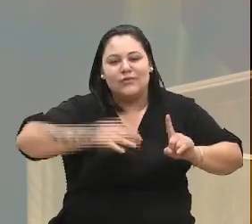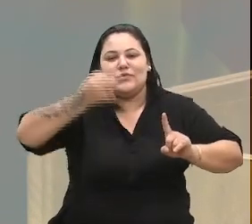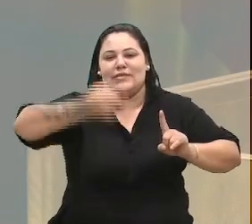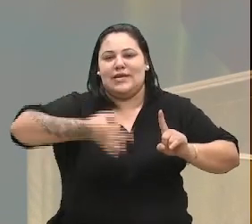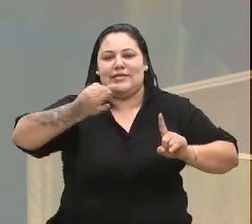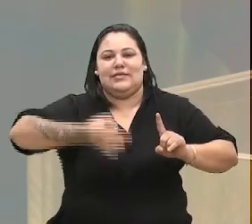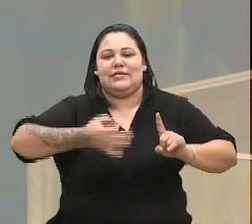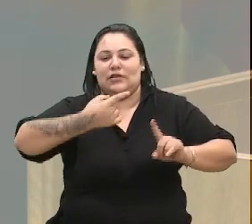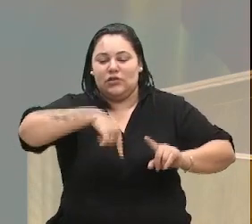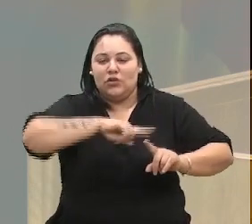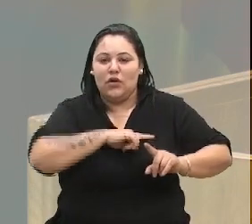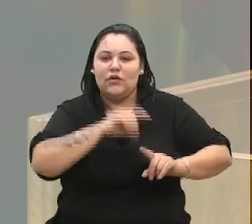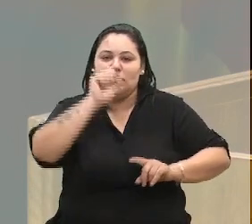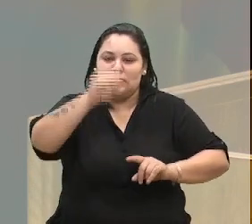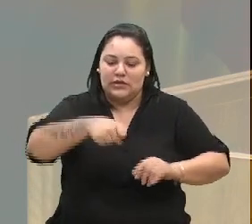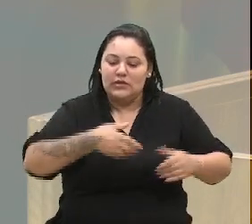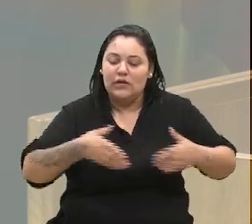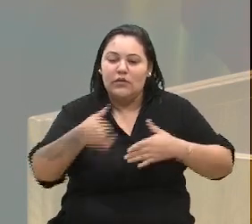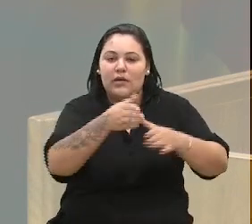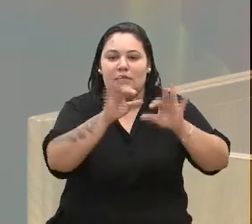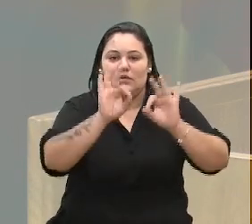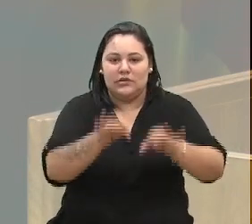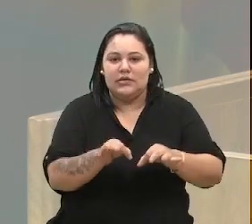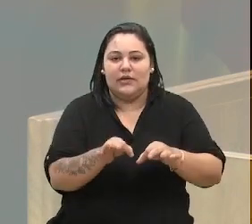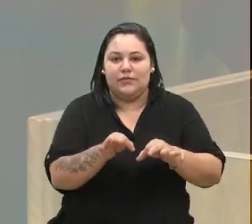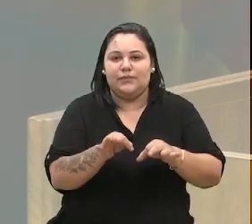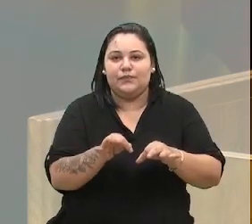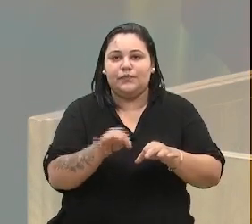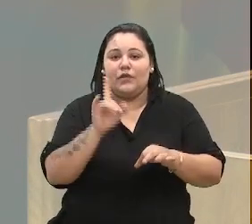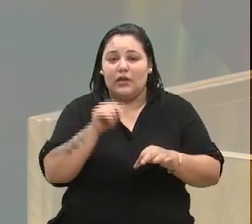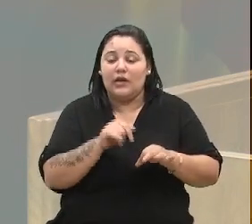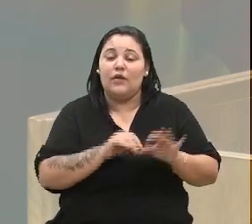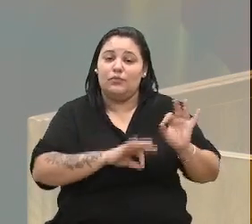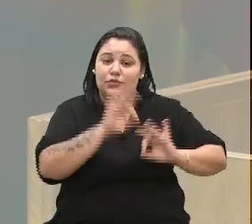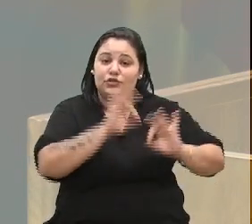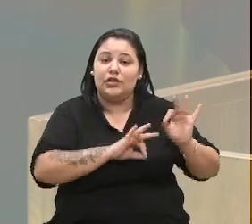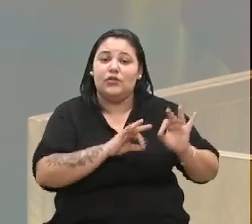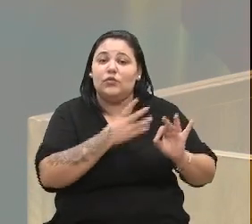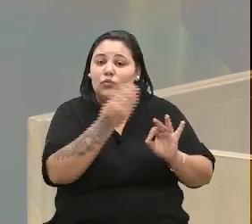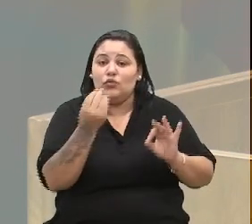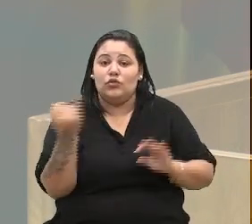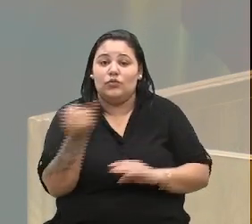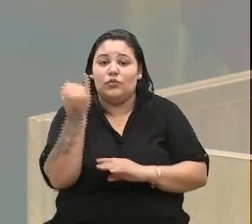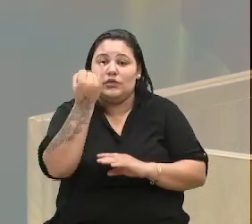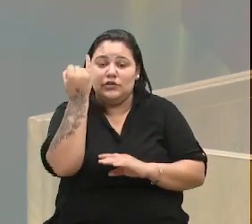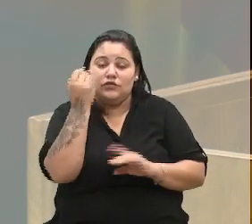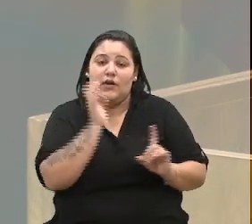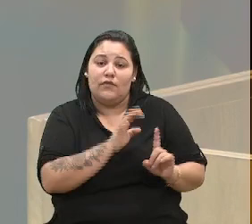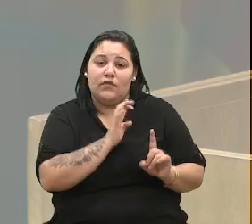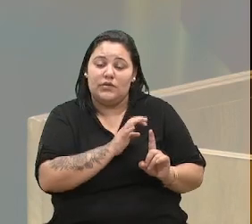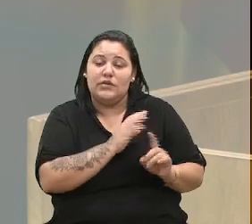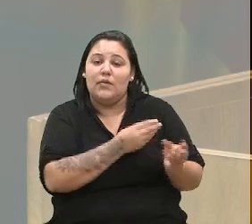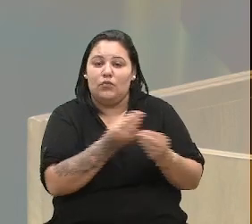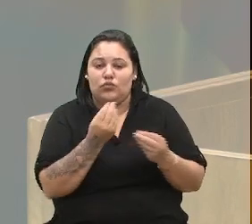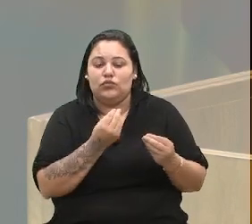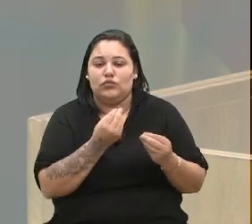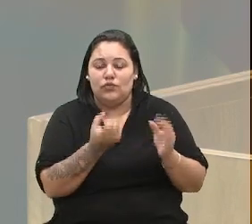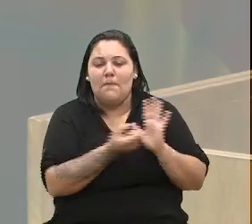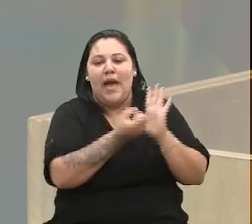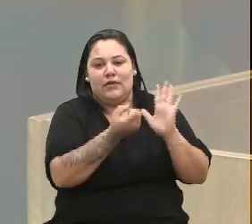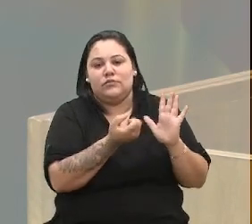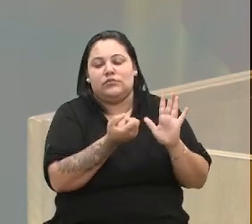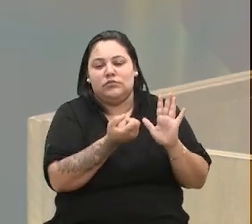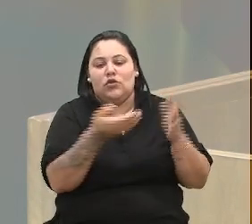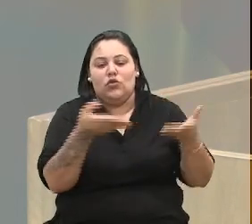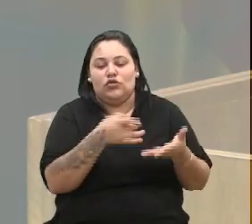que nós estamos, sim, no caminho certo, de que é um projeto muito positivo, que vai impactar. Hoje a gente tem situações, né, por exemplo,